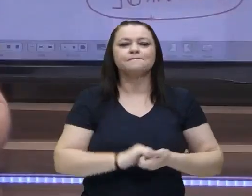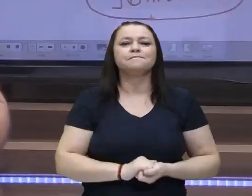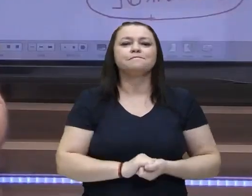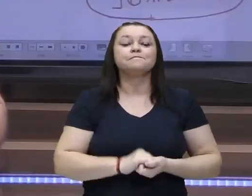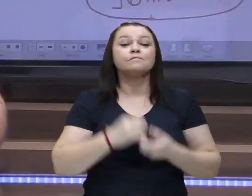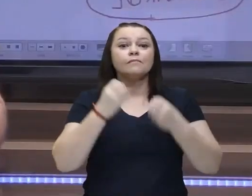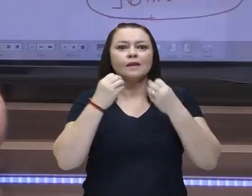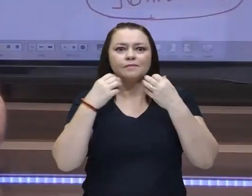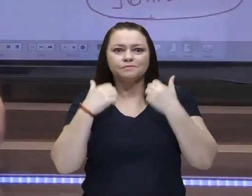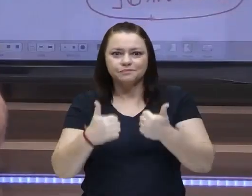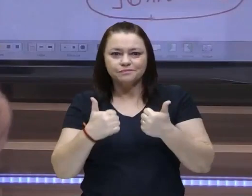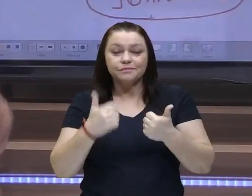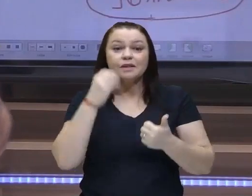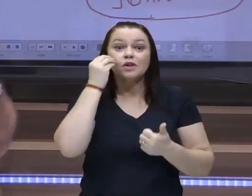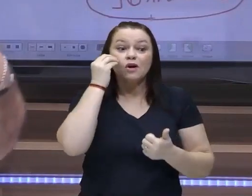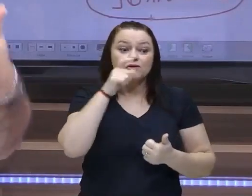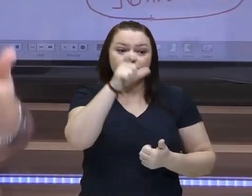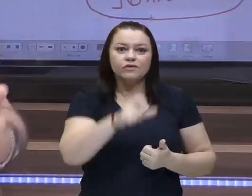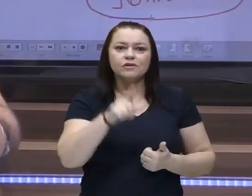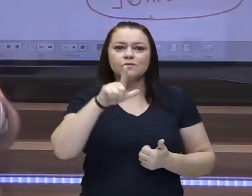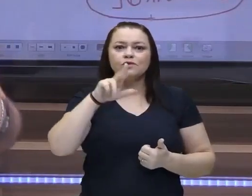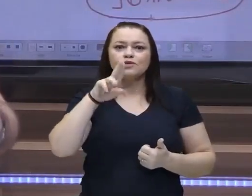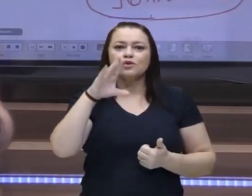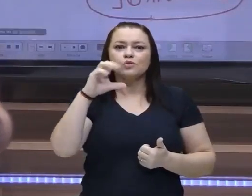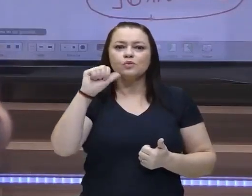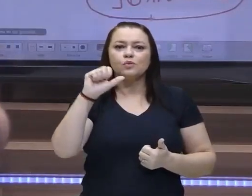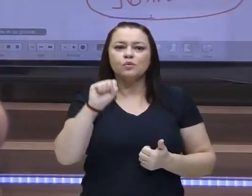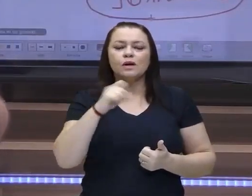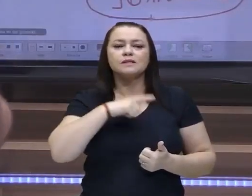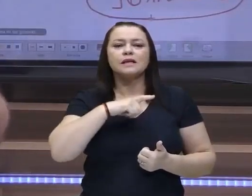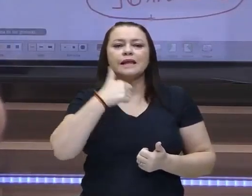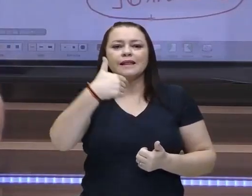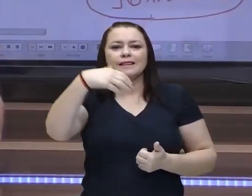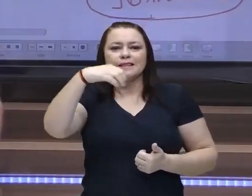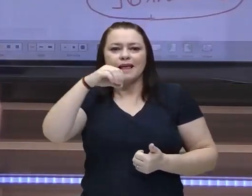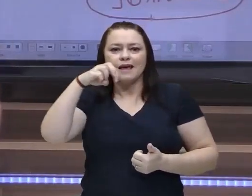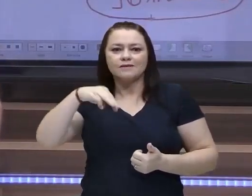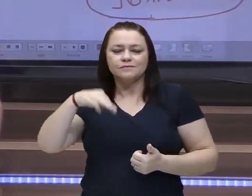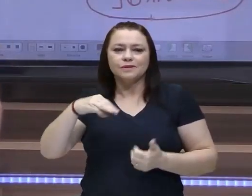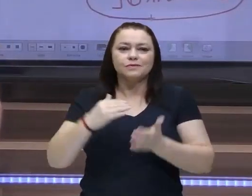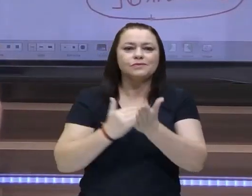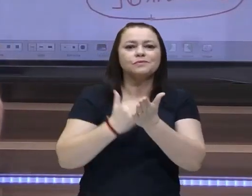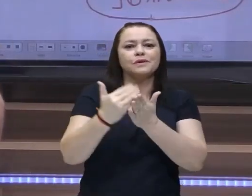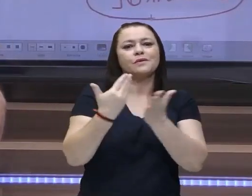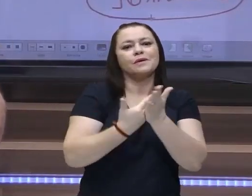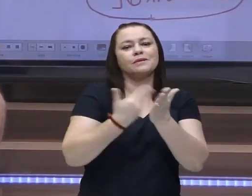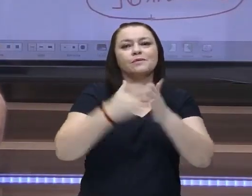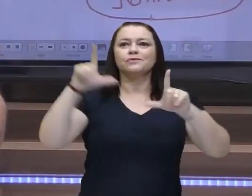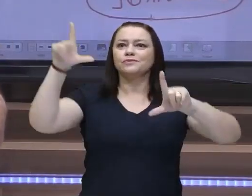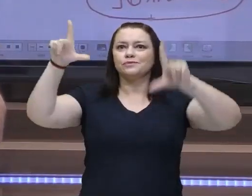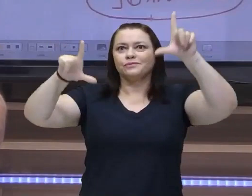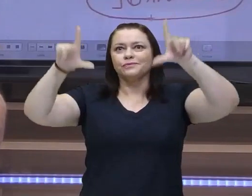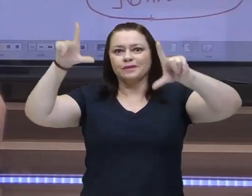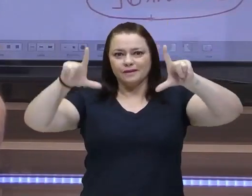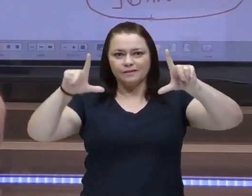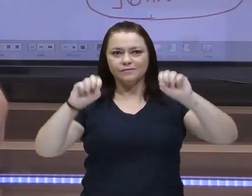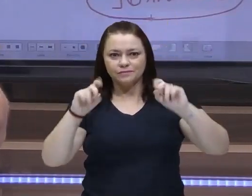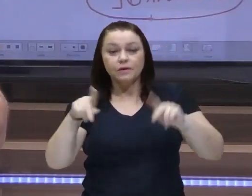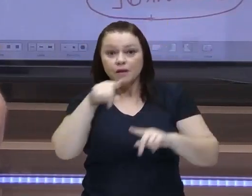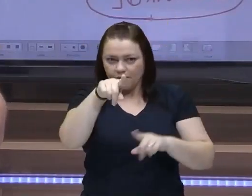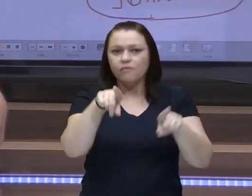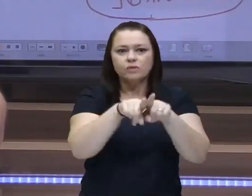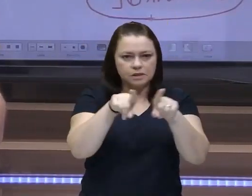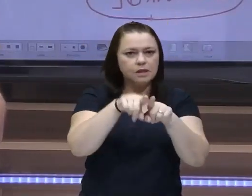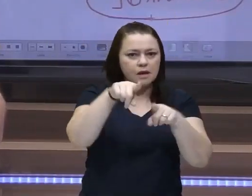vimos aí que o Lucas fez o quê? Que ele tem 10 minutos até começar a aula dele na TV. Tá certo, amigo? Você em casa também tem que